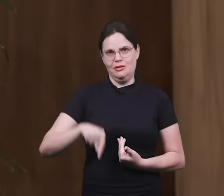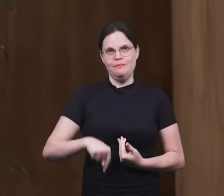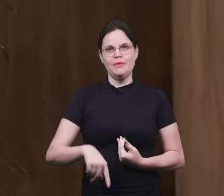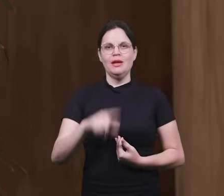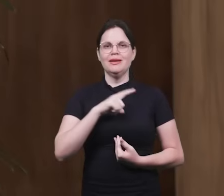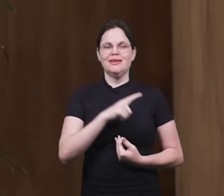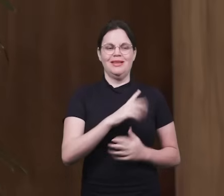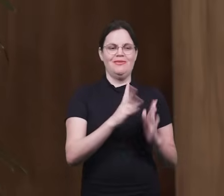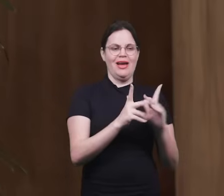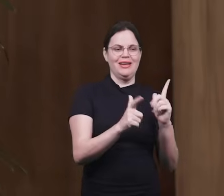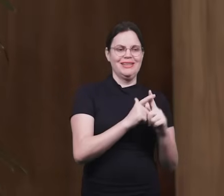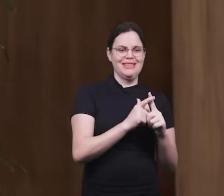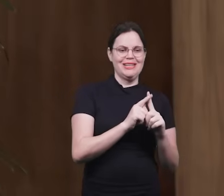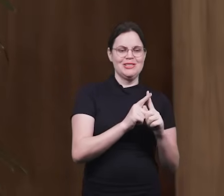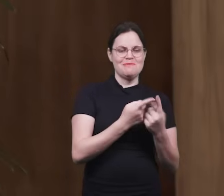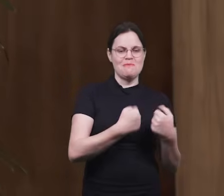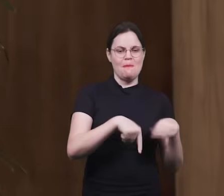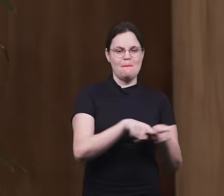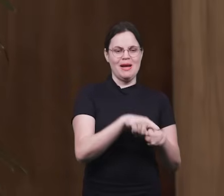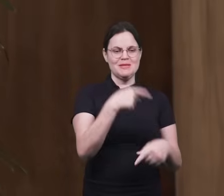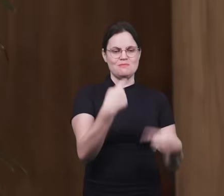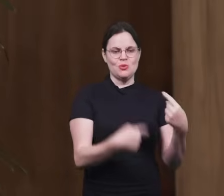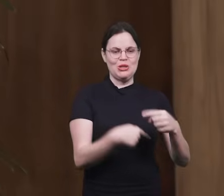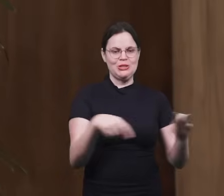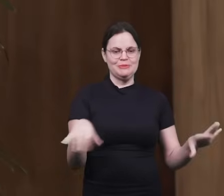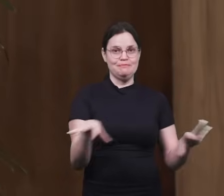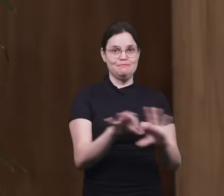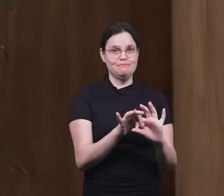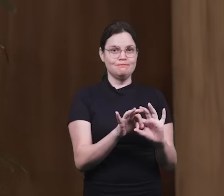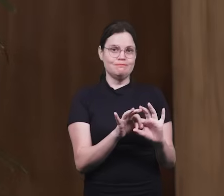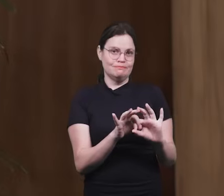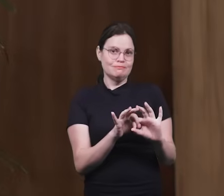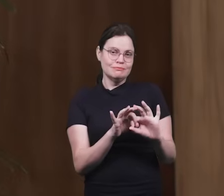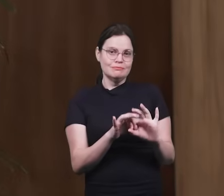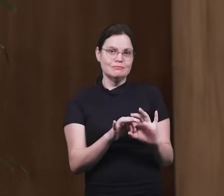a união do Estado com a fé, né?